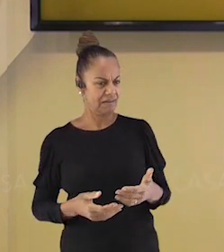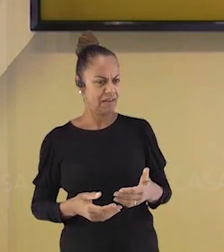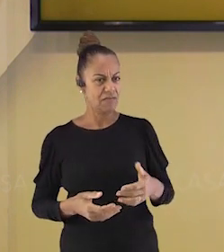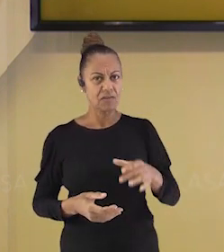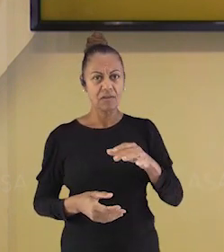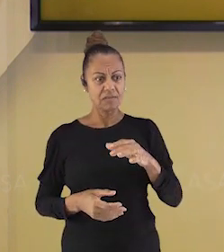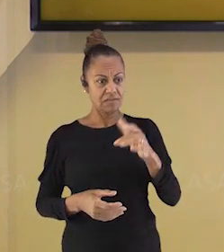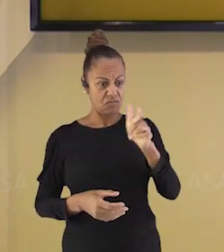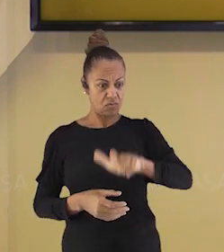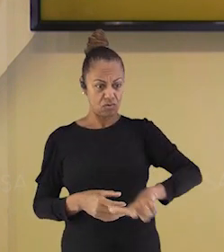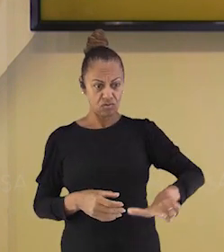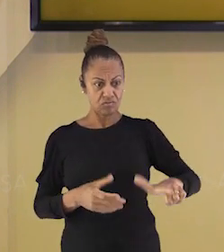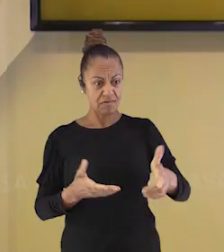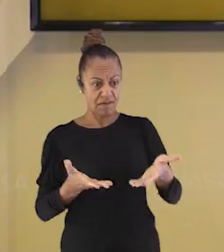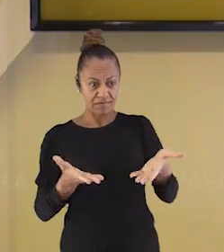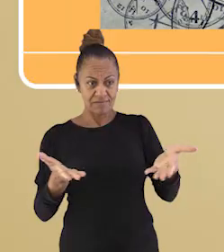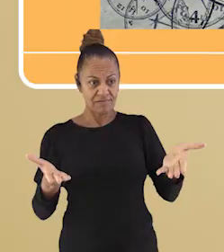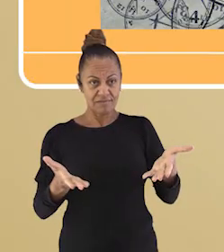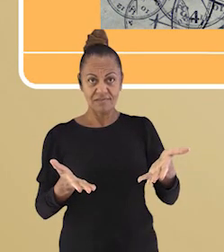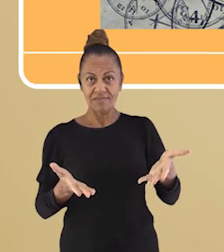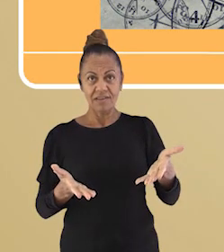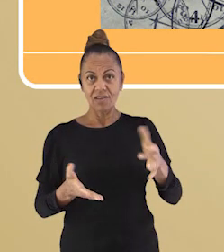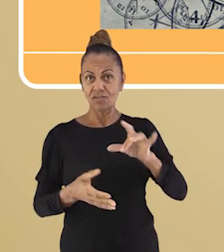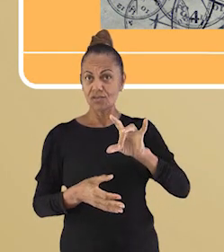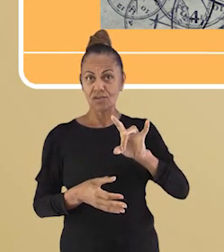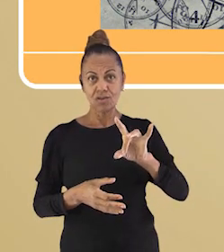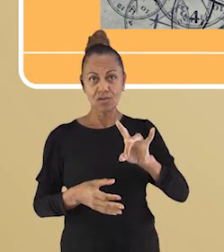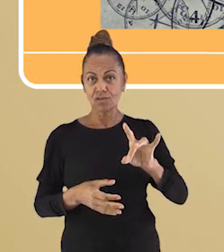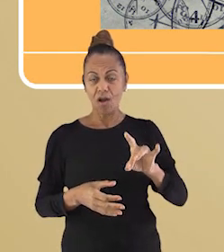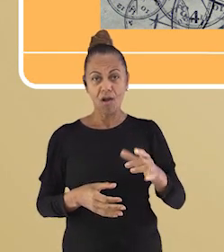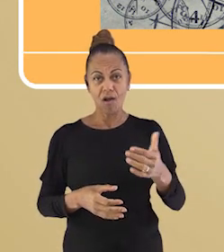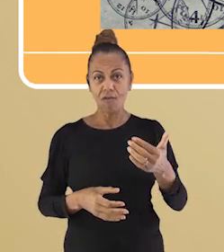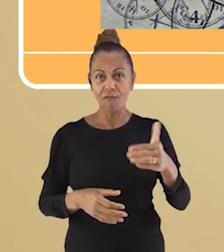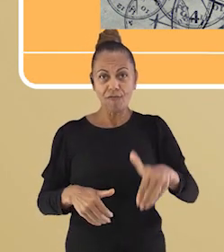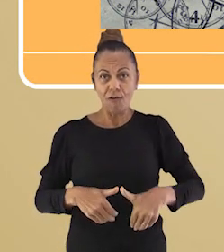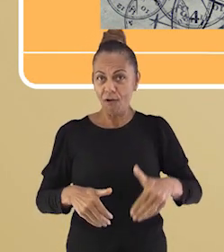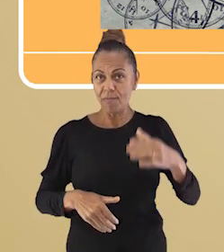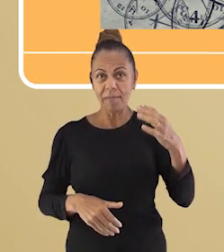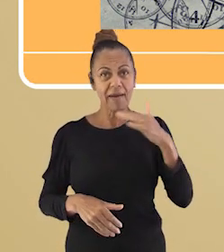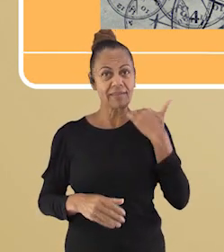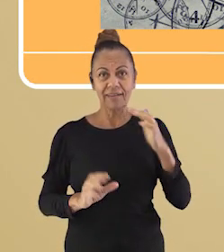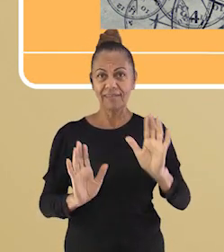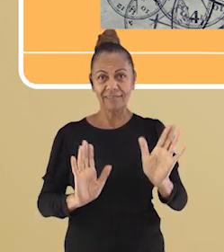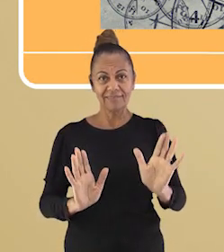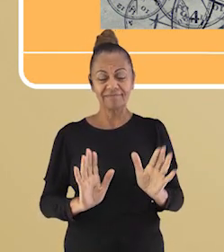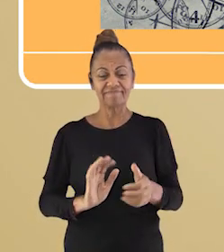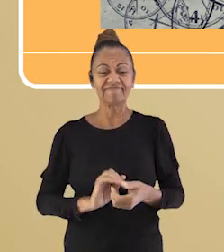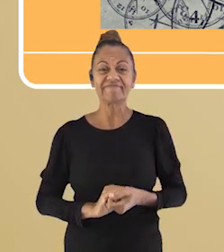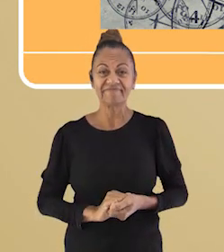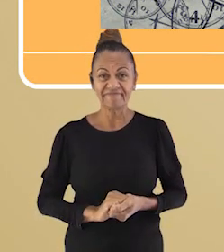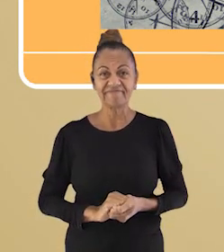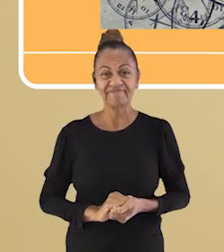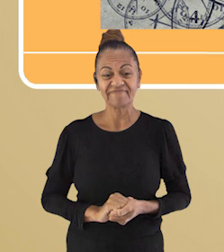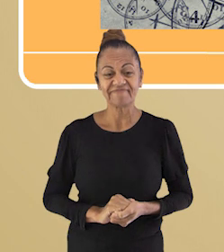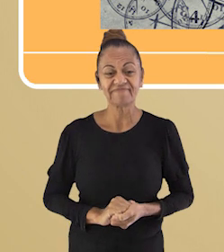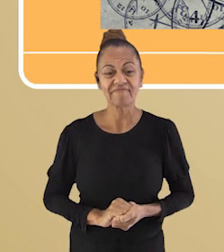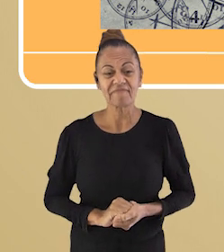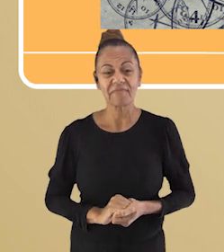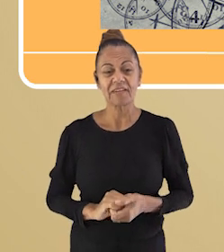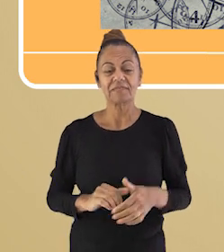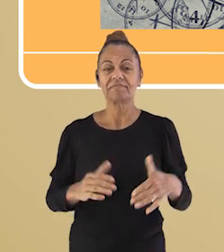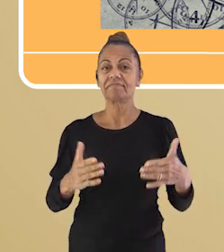matar, diz o outro personagem. Ambas as tirinhas chamam a atenção para as consequências de não se ter uma